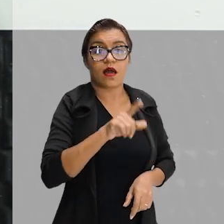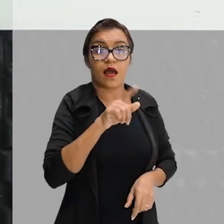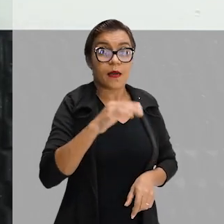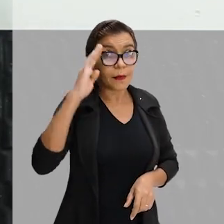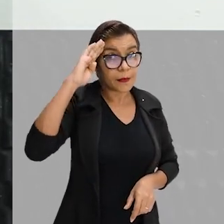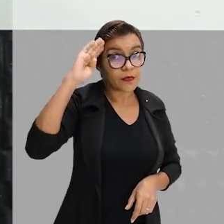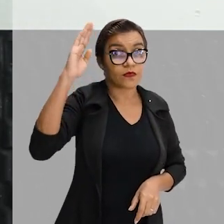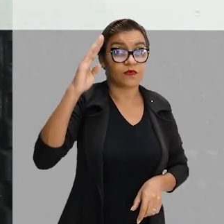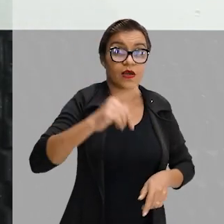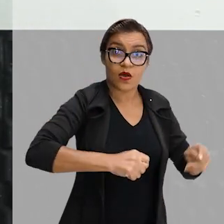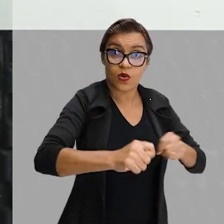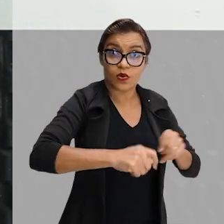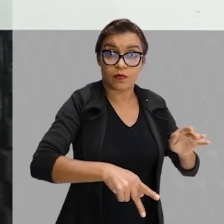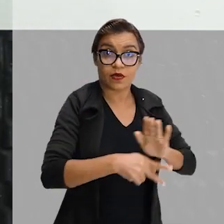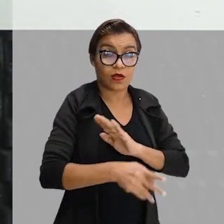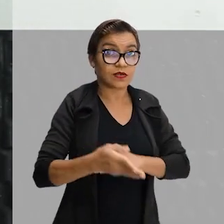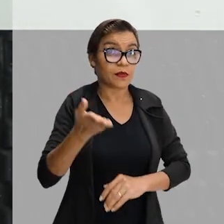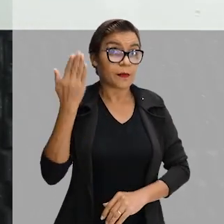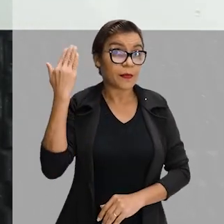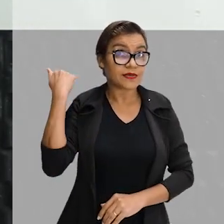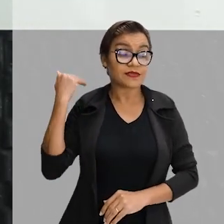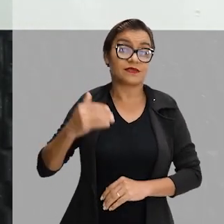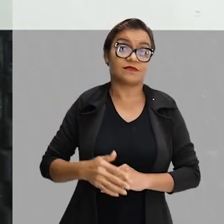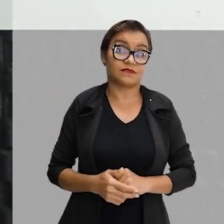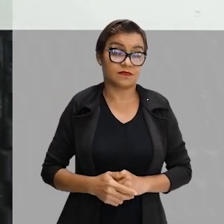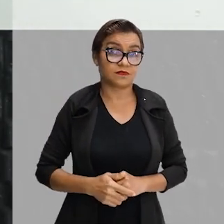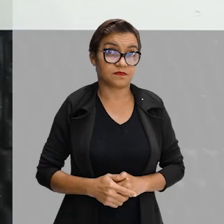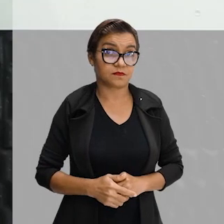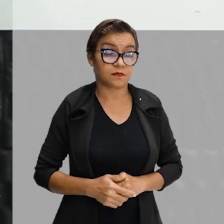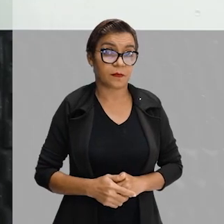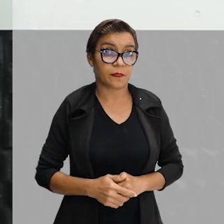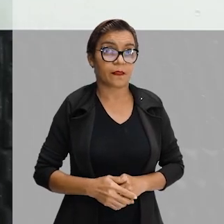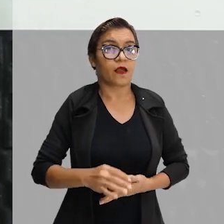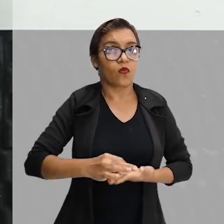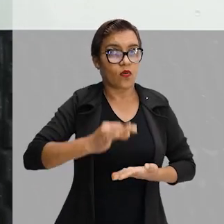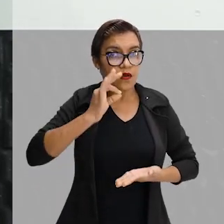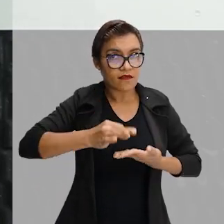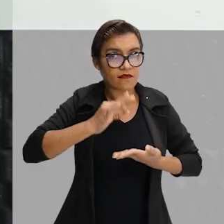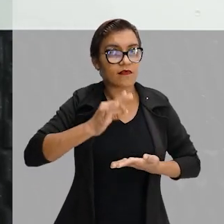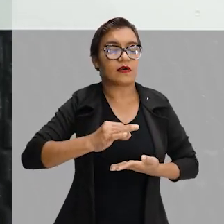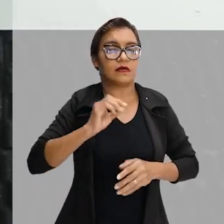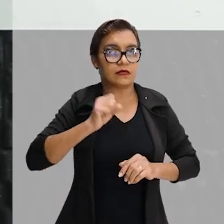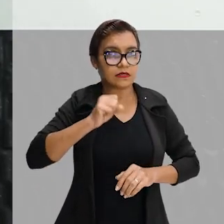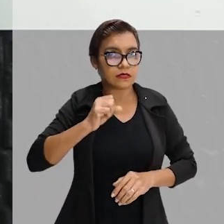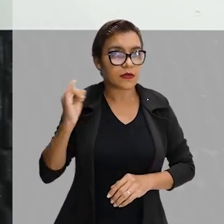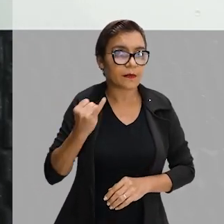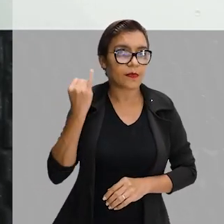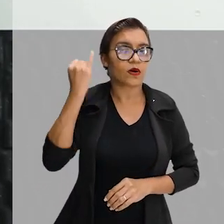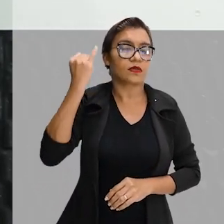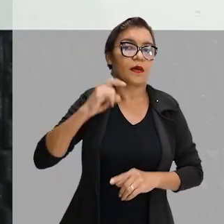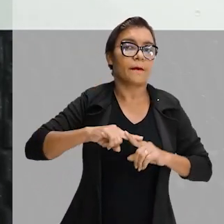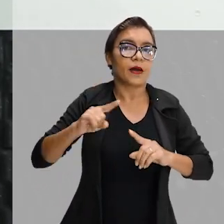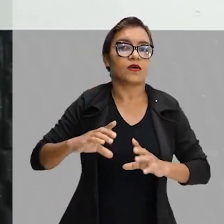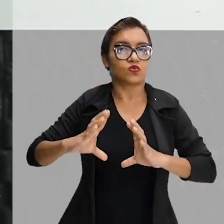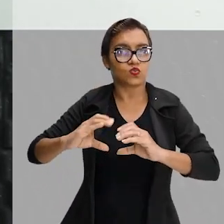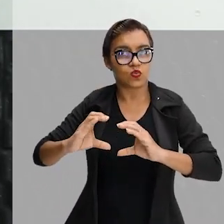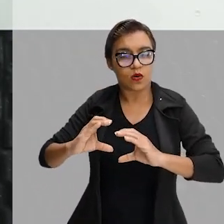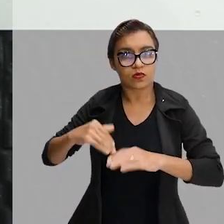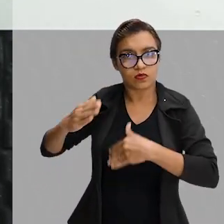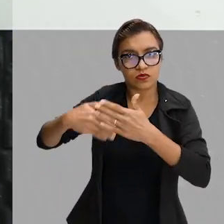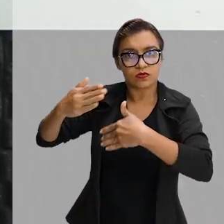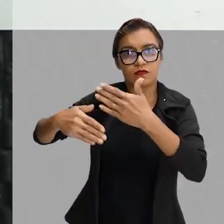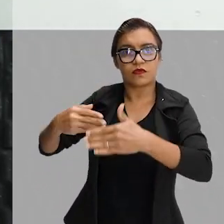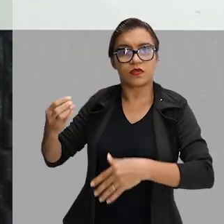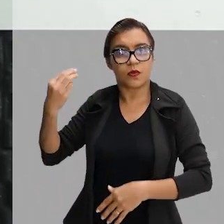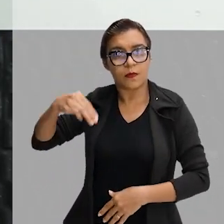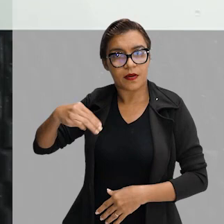economia do passado. O café é o maior deles, mas eu tive uma grande euforia em torno do algodão, que desenvolveu o Maranhão,